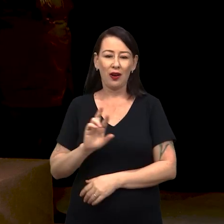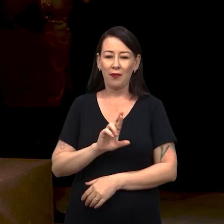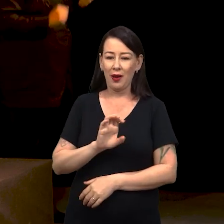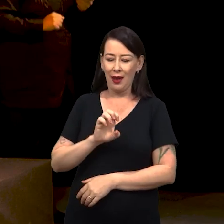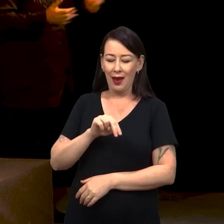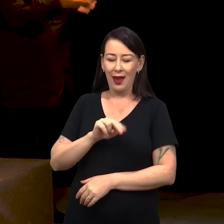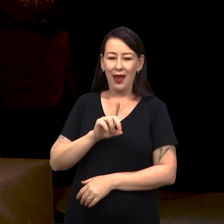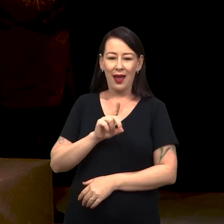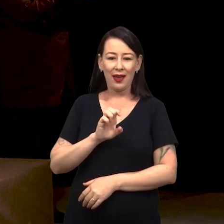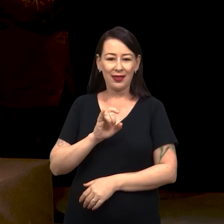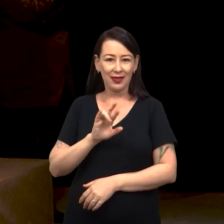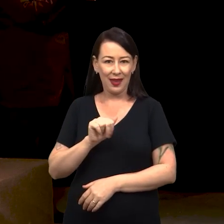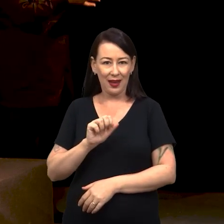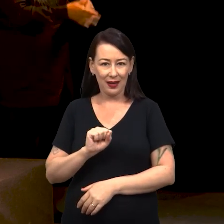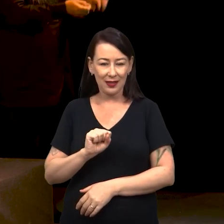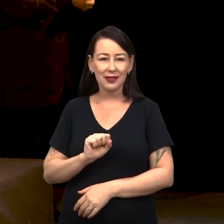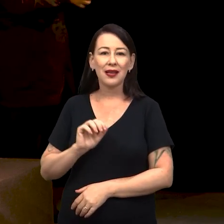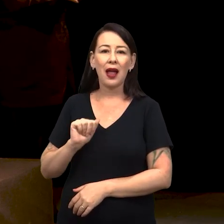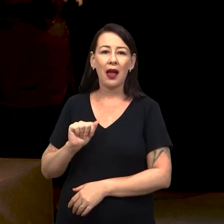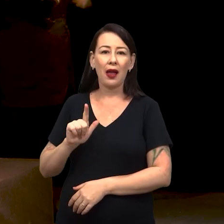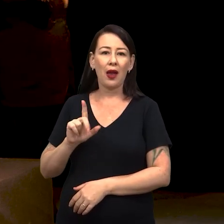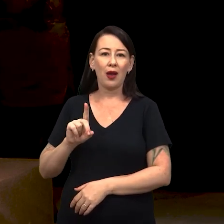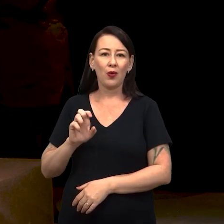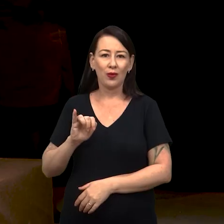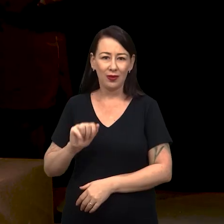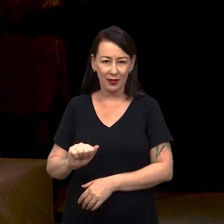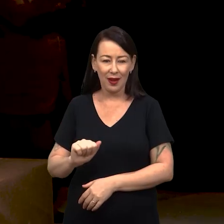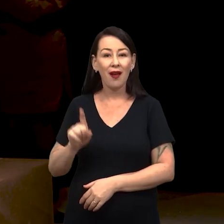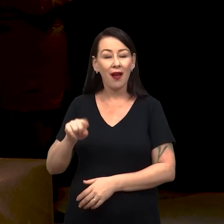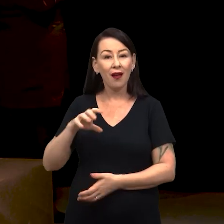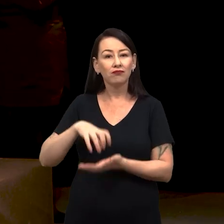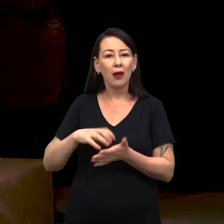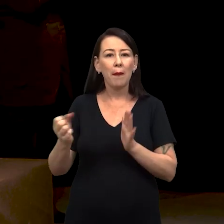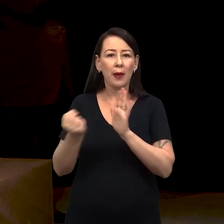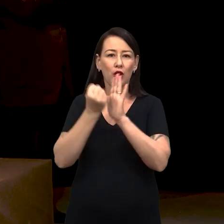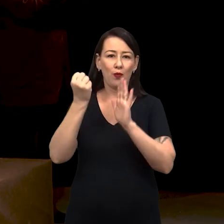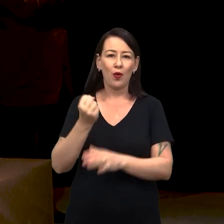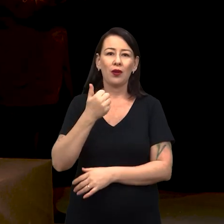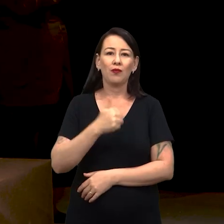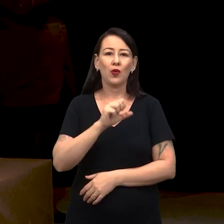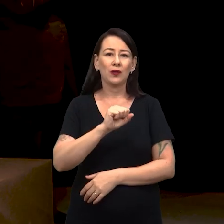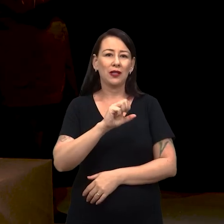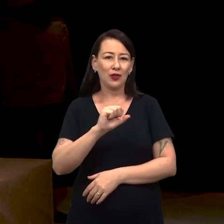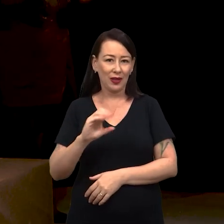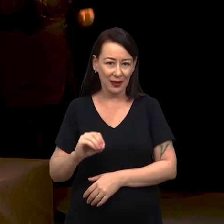chamada Rendeiras da Aldeia, porque a gente está dentro de um patrimônio histórico datado de